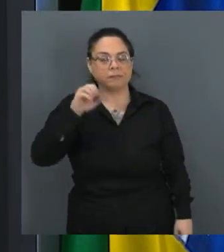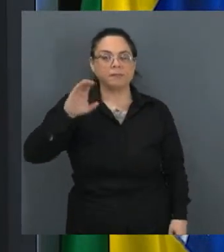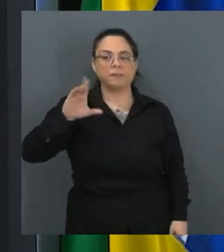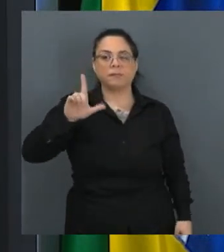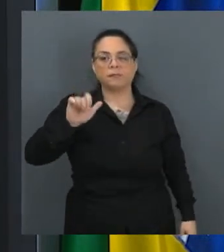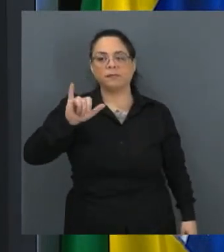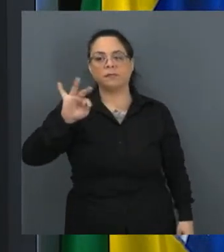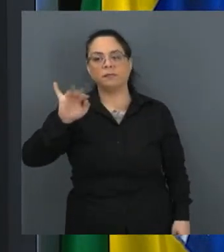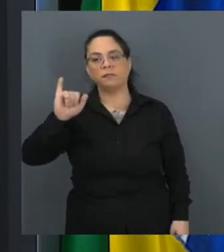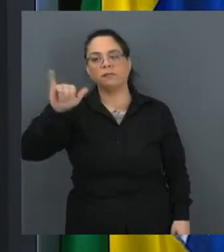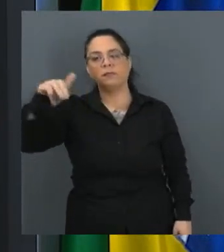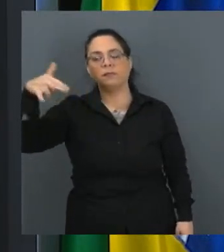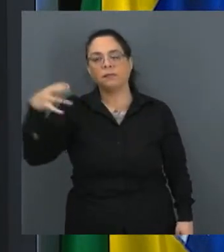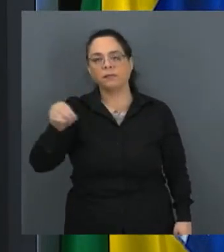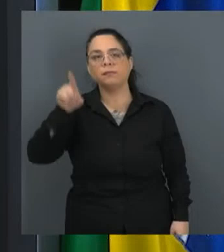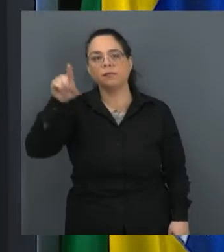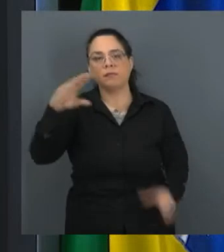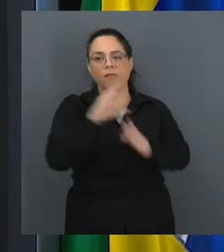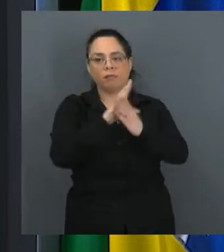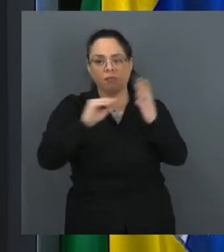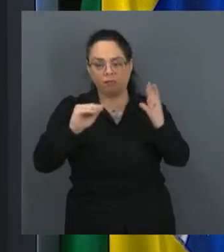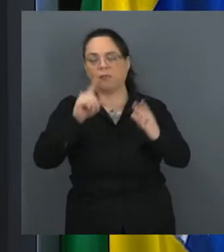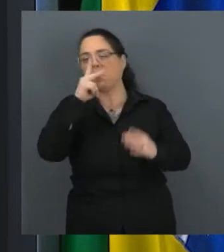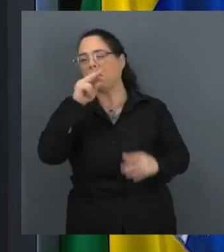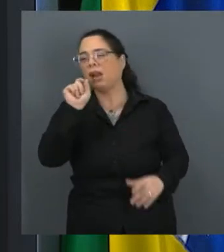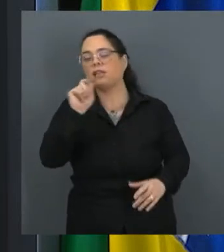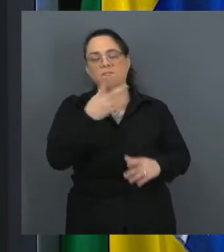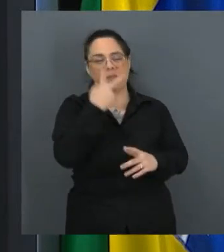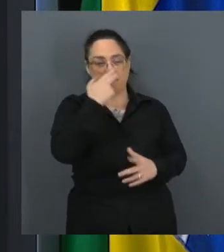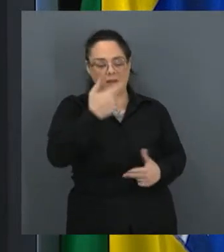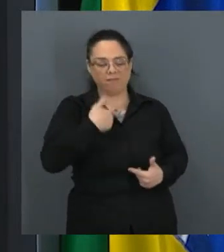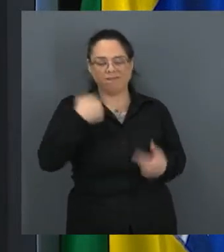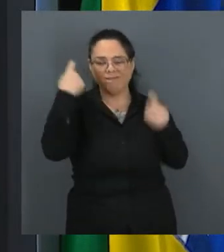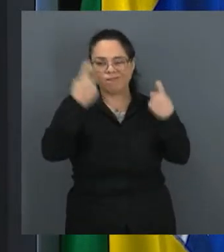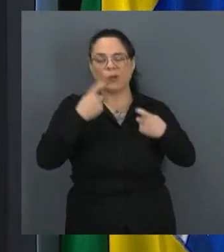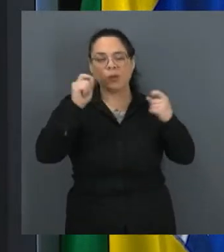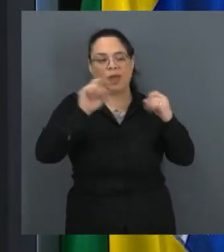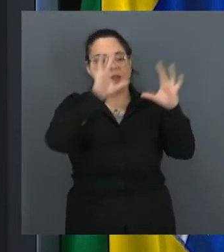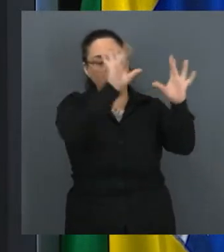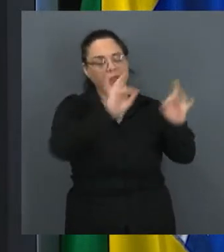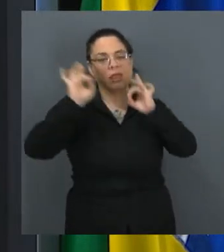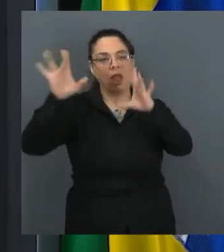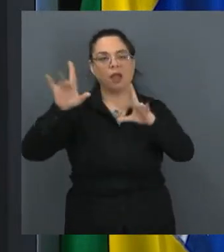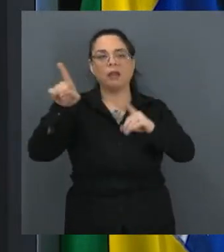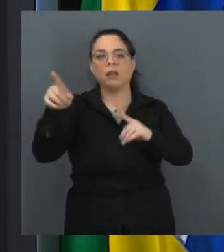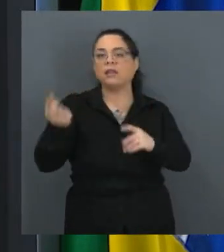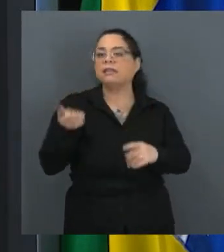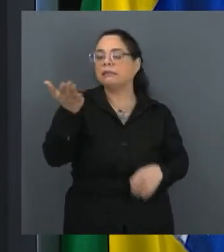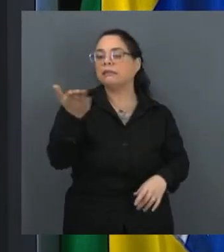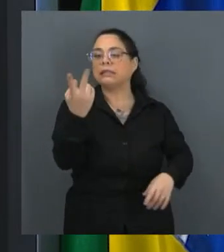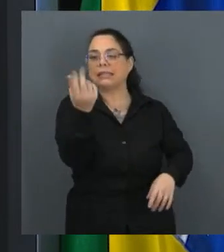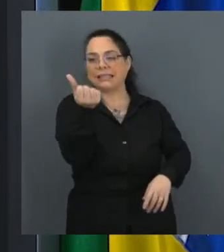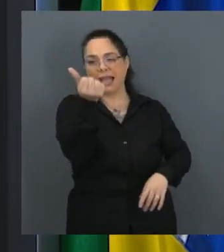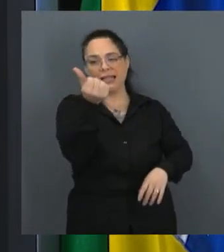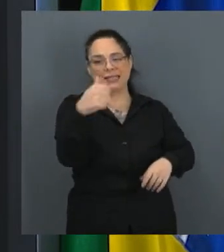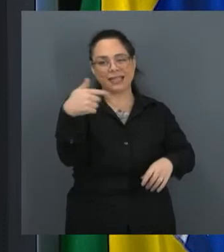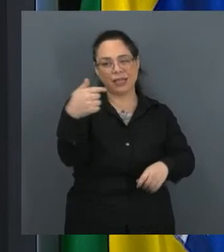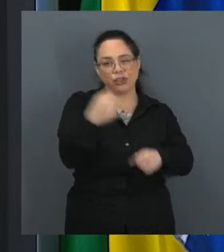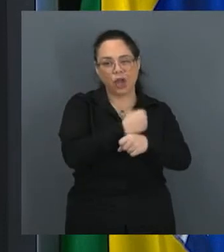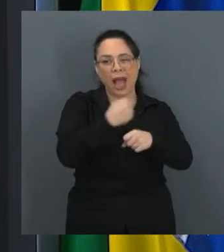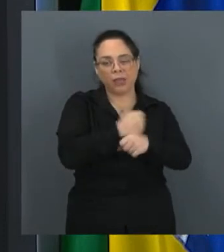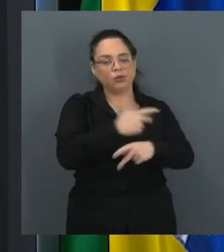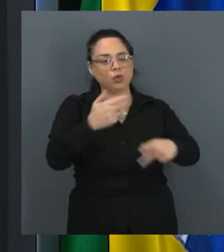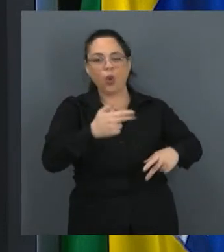que parece que é uma copiar e colar do STF, que vai dar pena de 6 a 7 anos com uma coisa